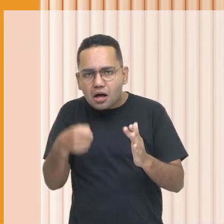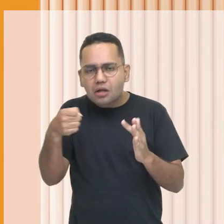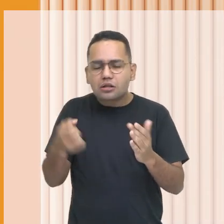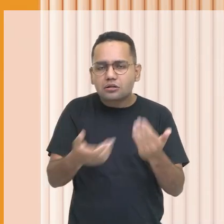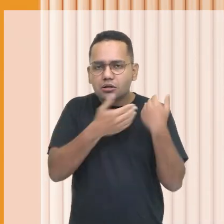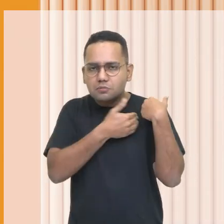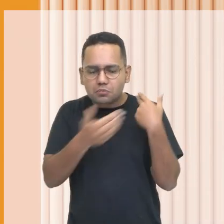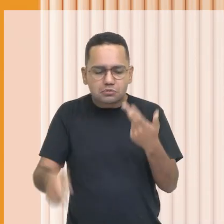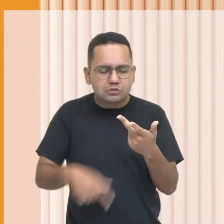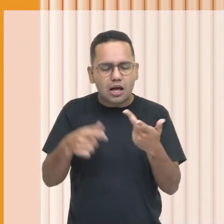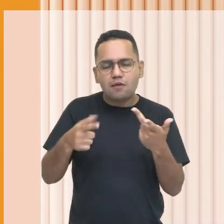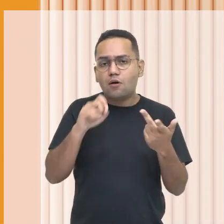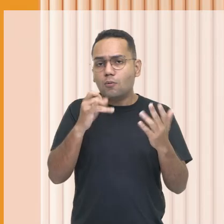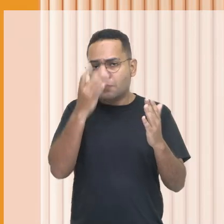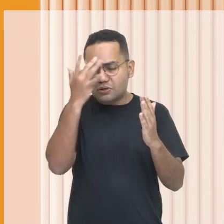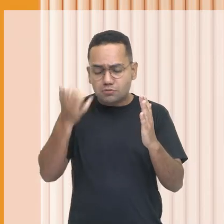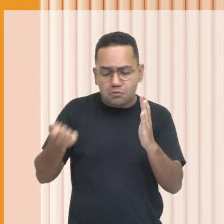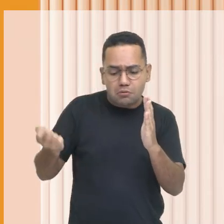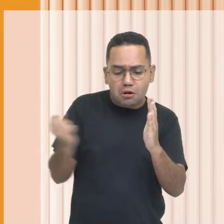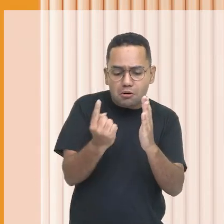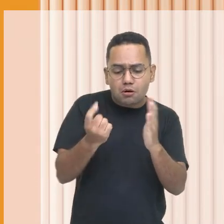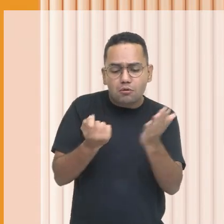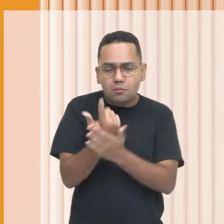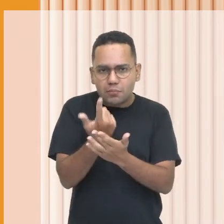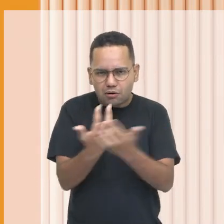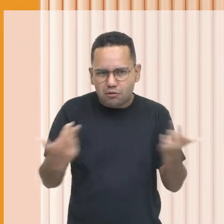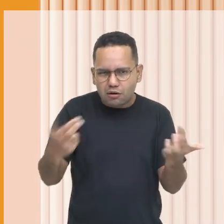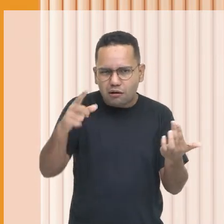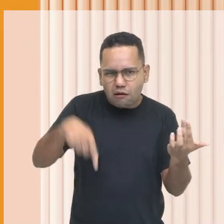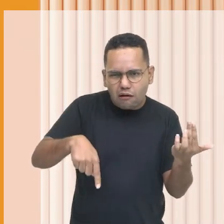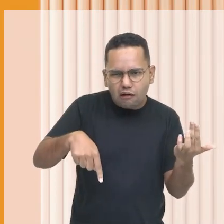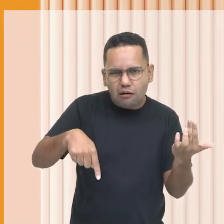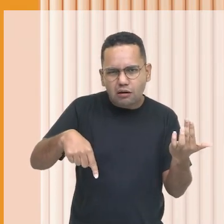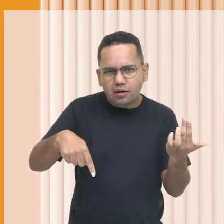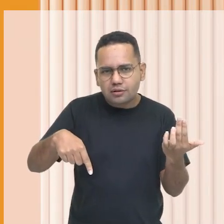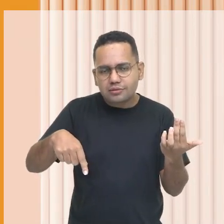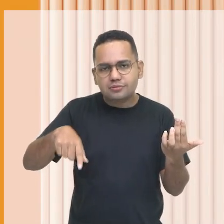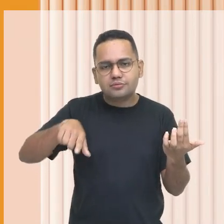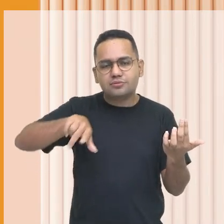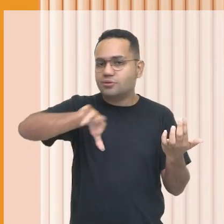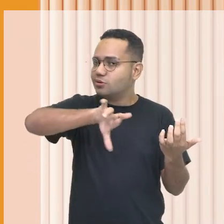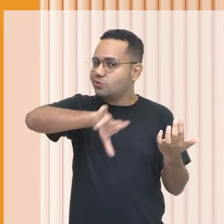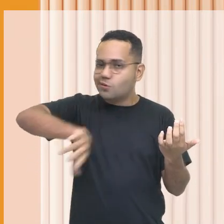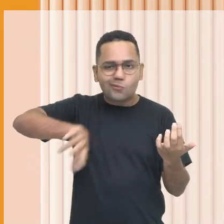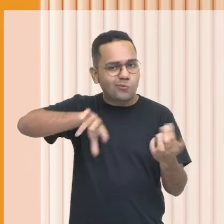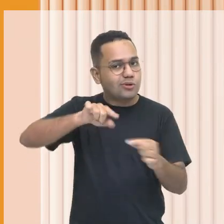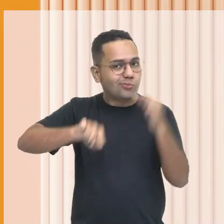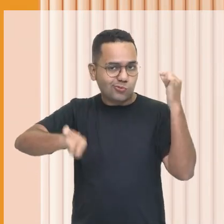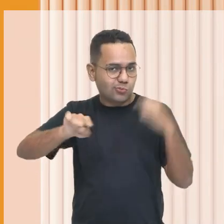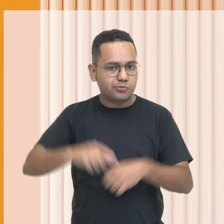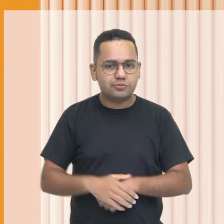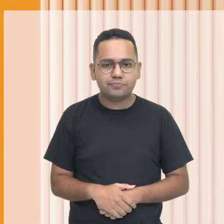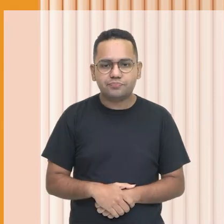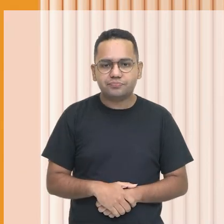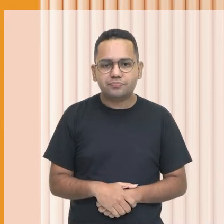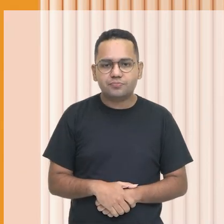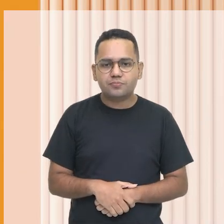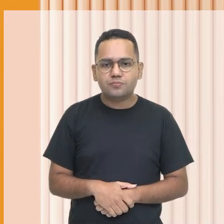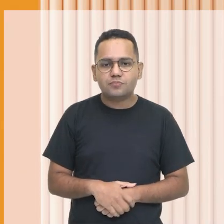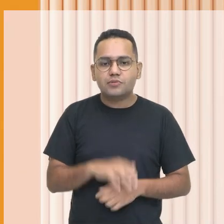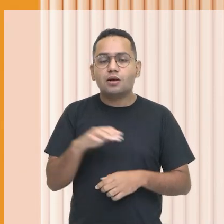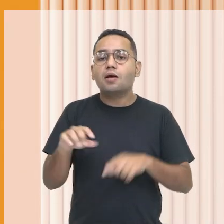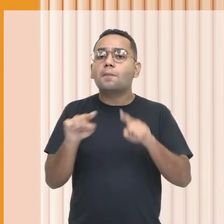perto de casa, ser cliente dele e lá fazer compras com ele? Não é necessariamente isso, mas tem a ver em ser freguês de um tipo